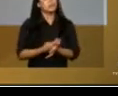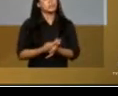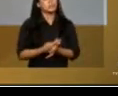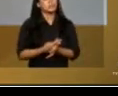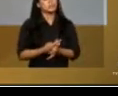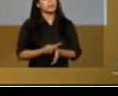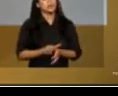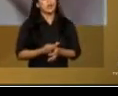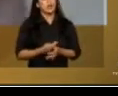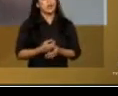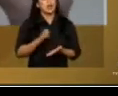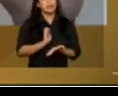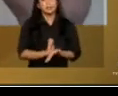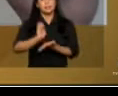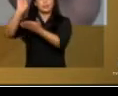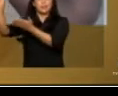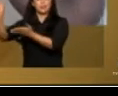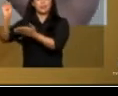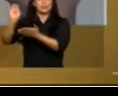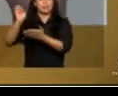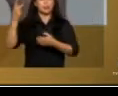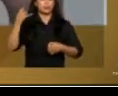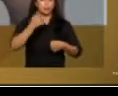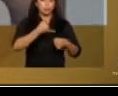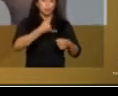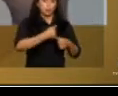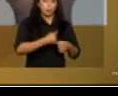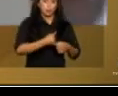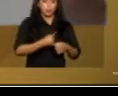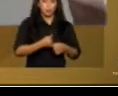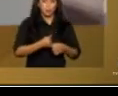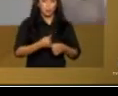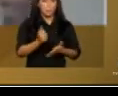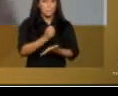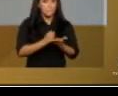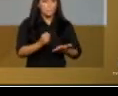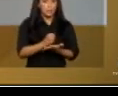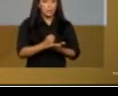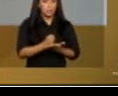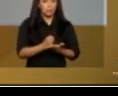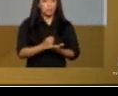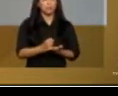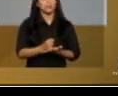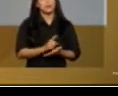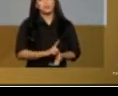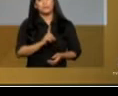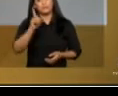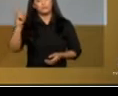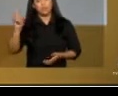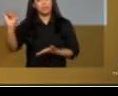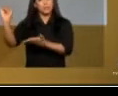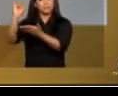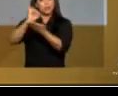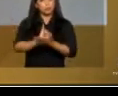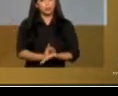a exportação de petróleo cru e, simultaneamente, aumentar a importação de derivados de petróleo.